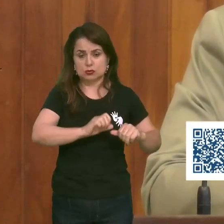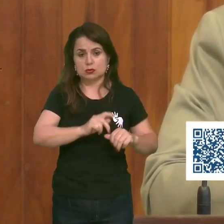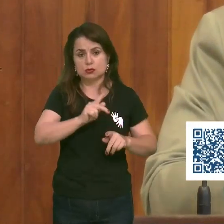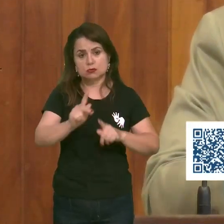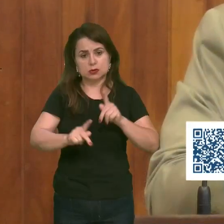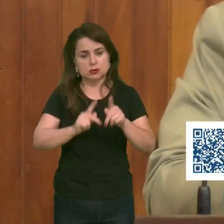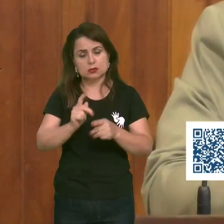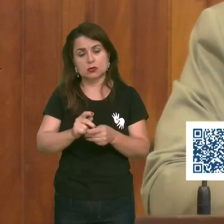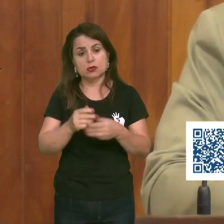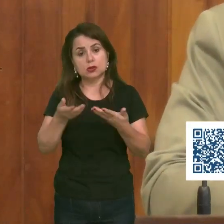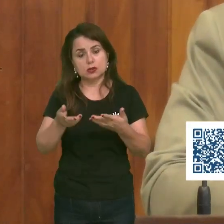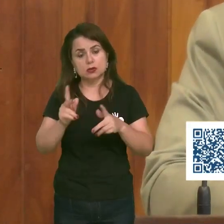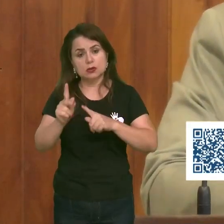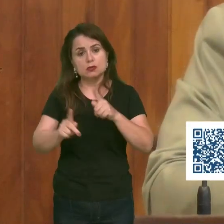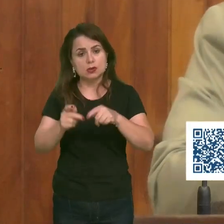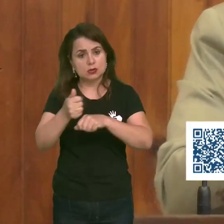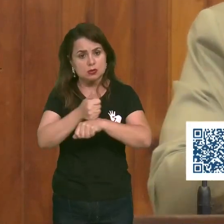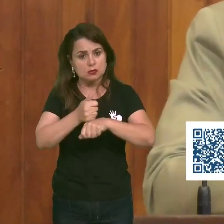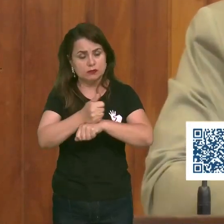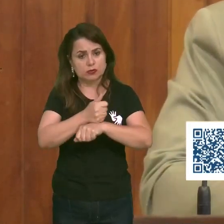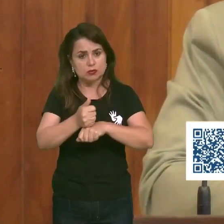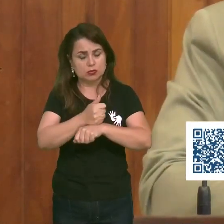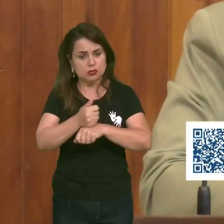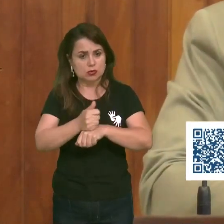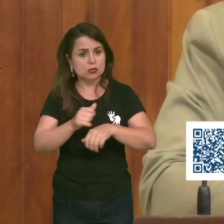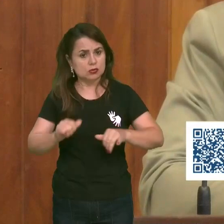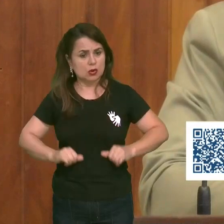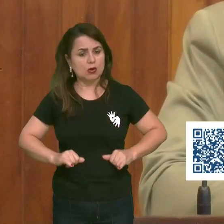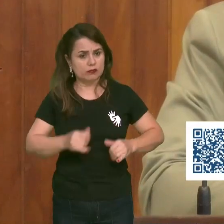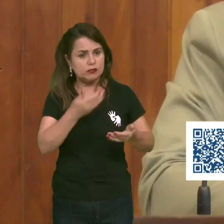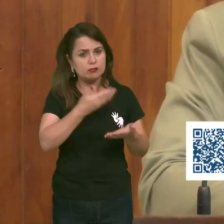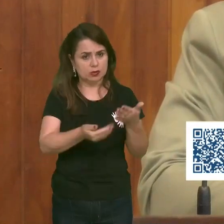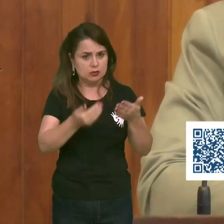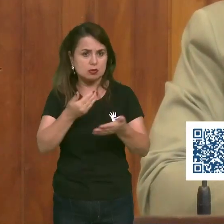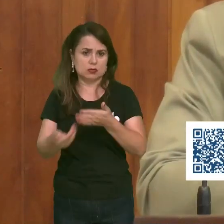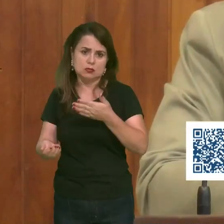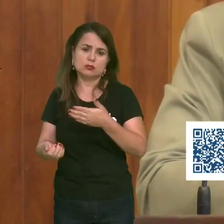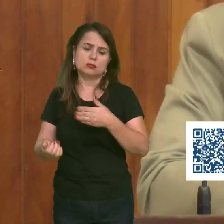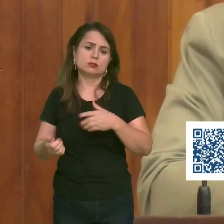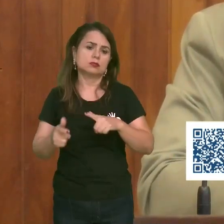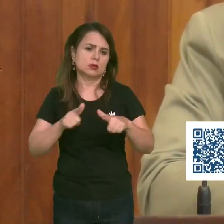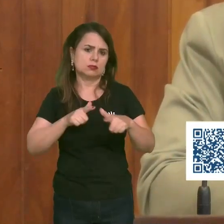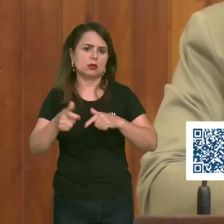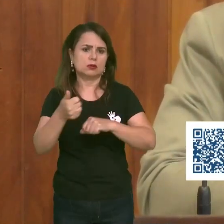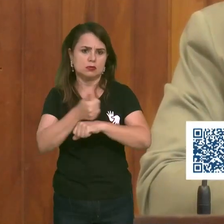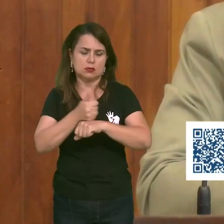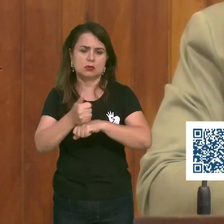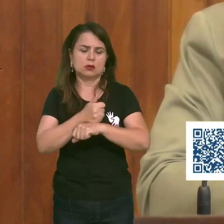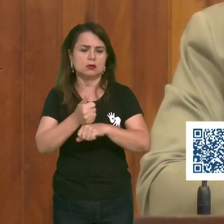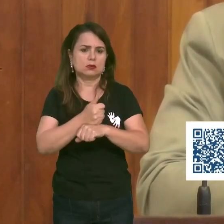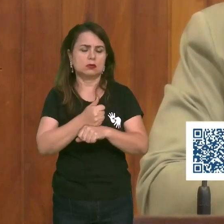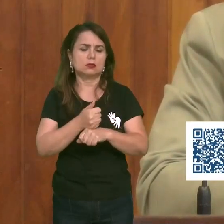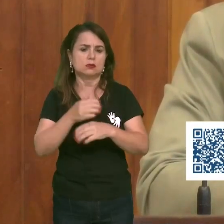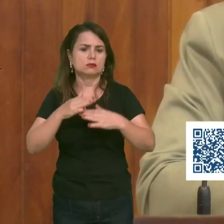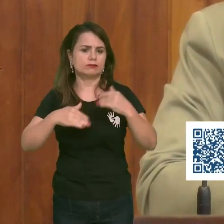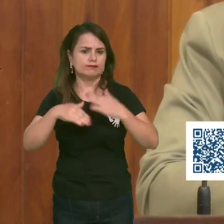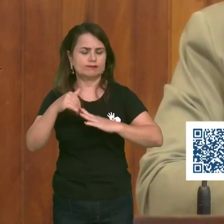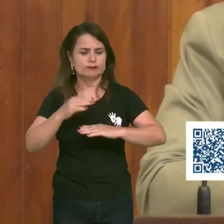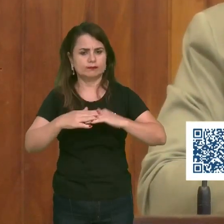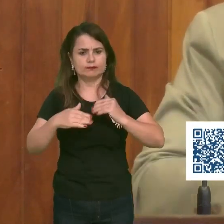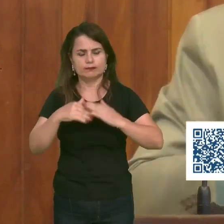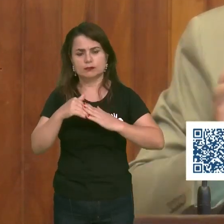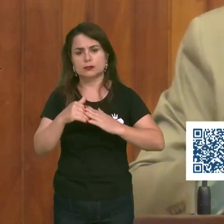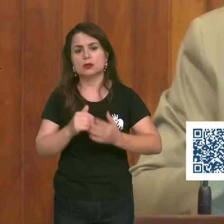servidores perdem mas perde muito mais a população que precisa daquele serviço de qualidade Eu também recebi a reclamação de um